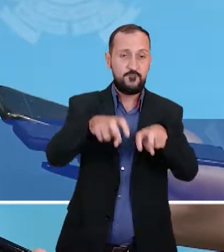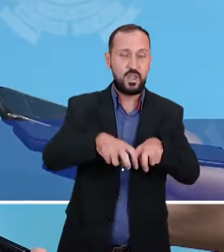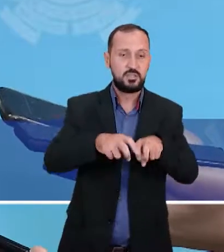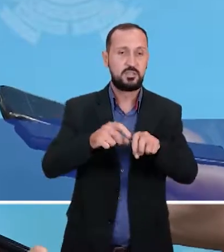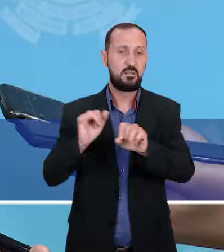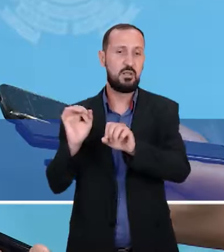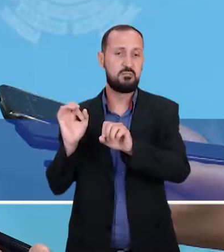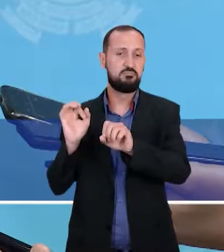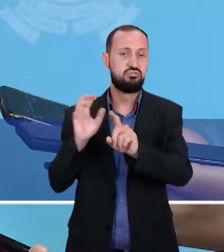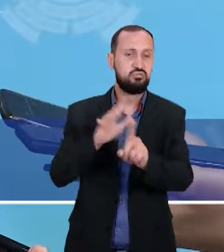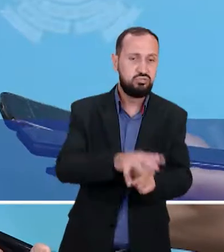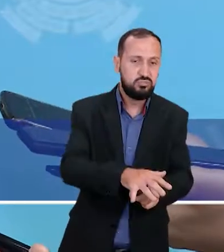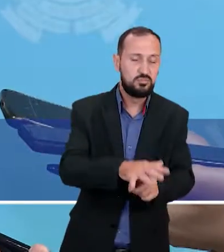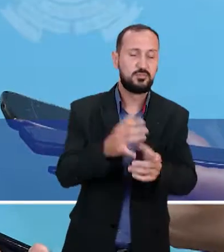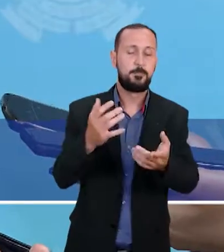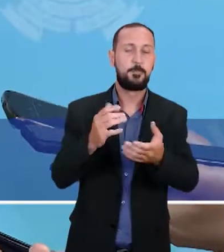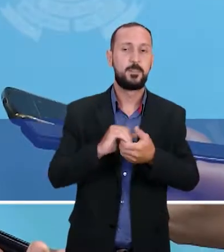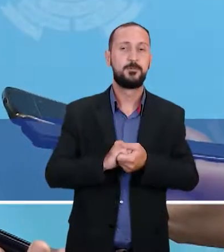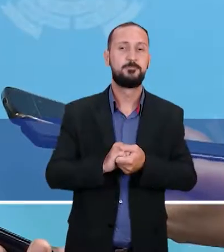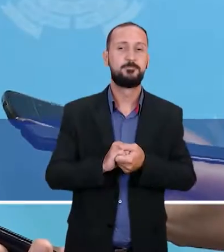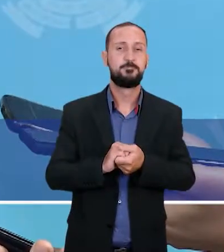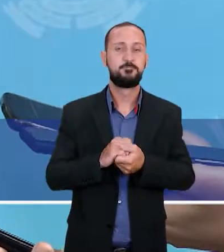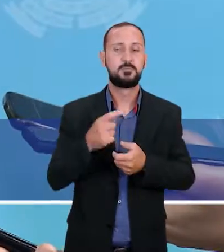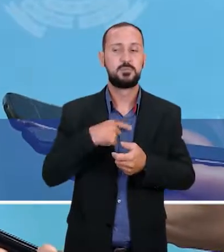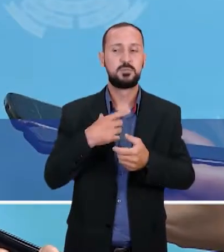invadidas, de